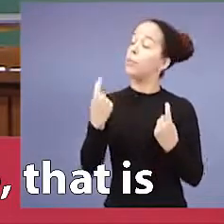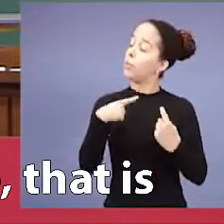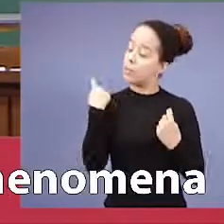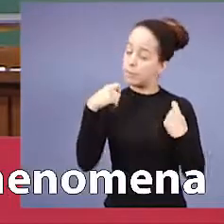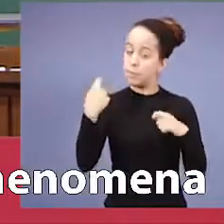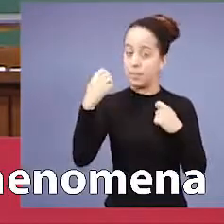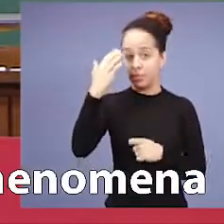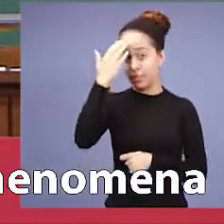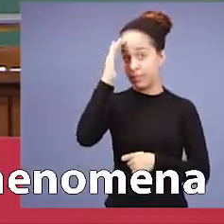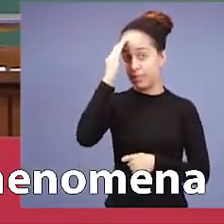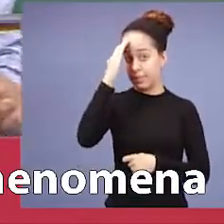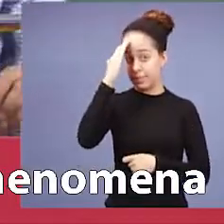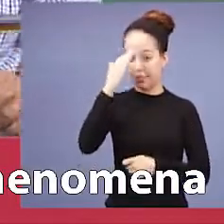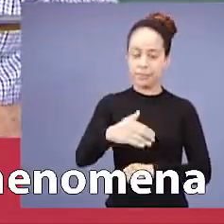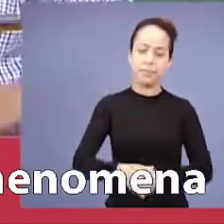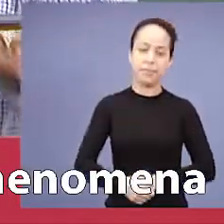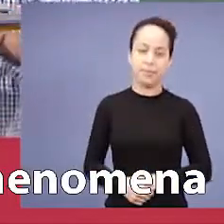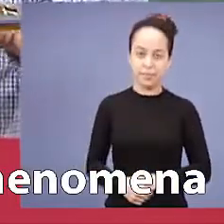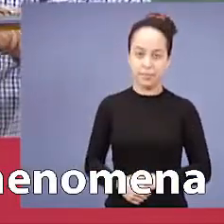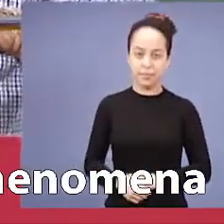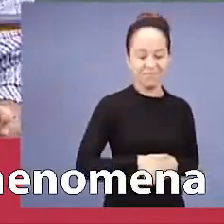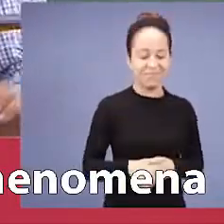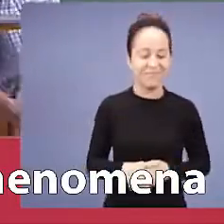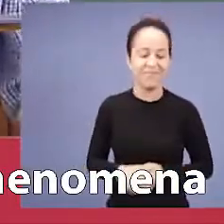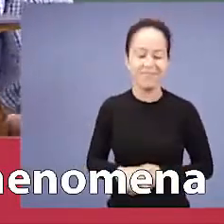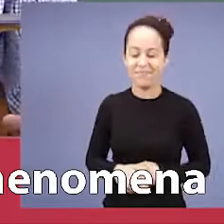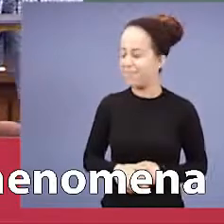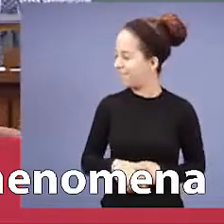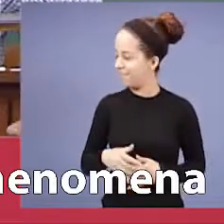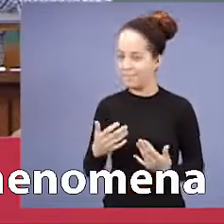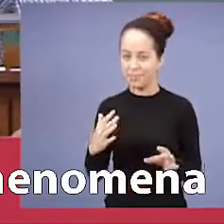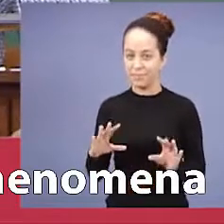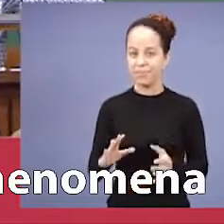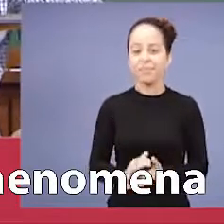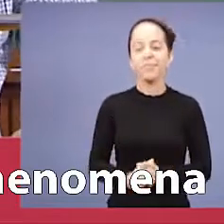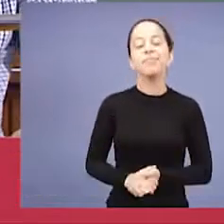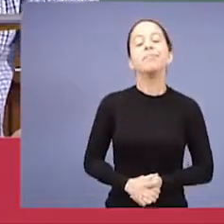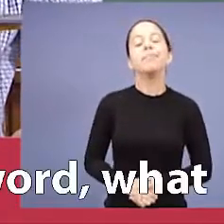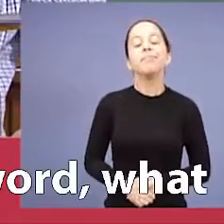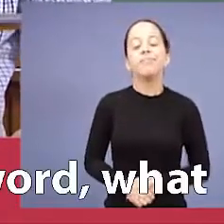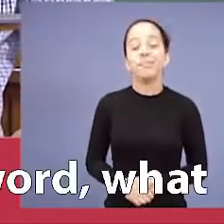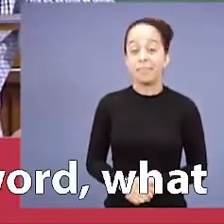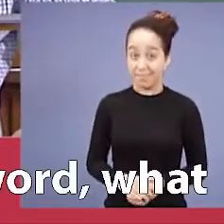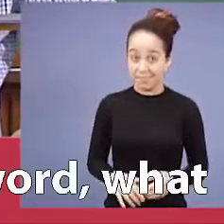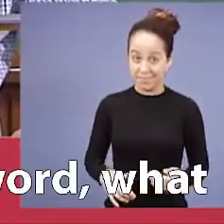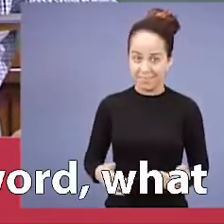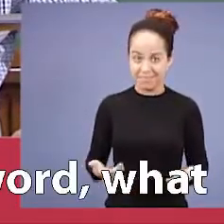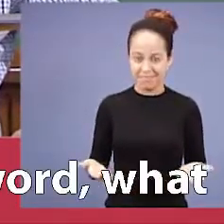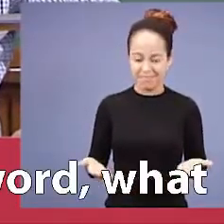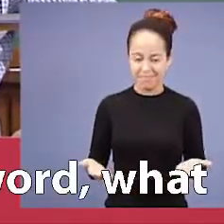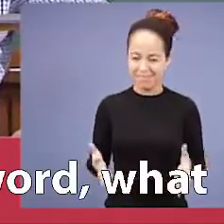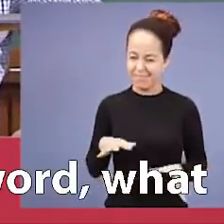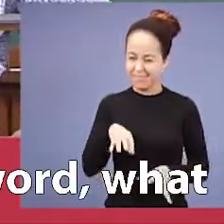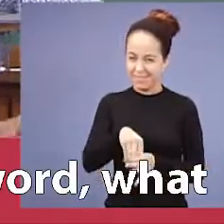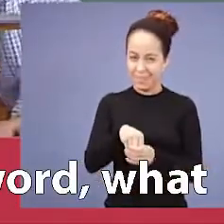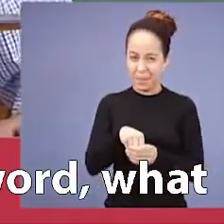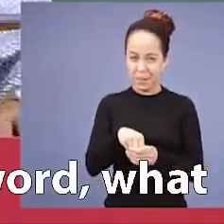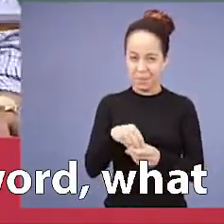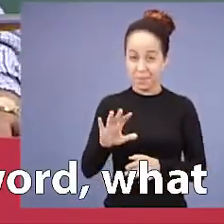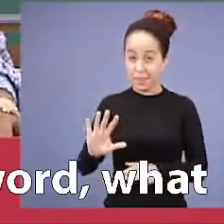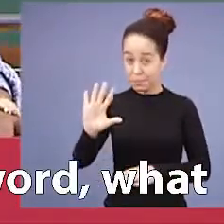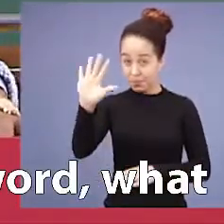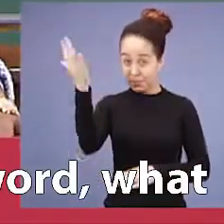temos a sendo dada então os fundamentos e fenômenos que estão ocultos no verbo